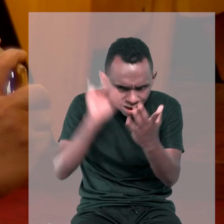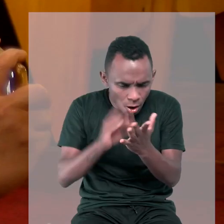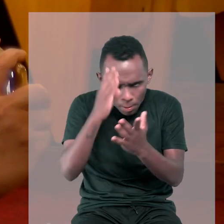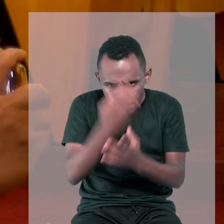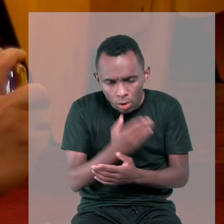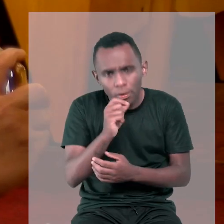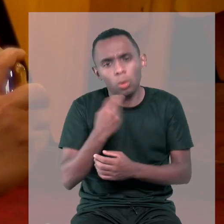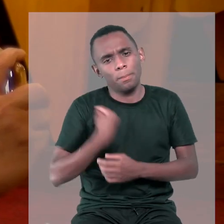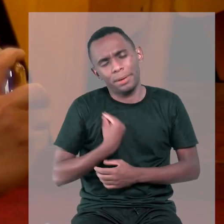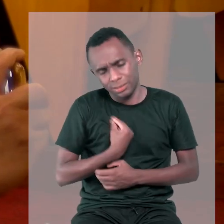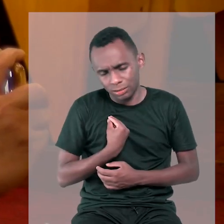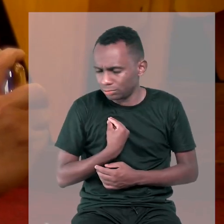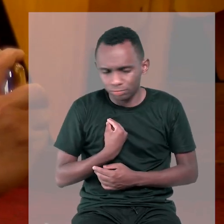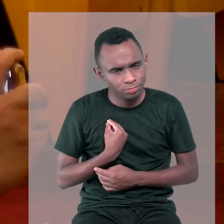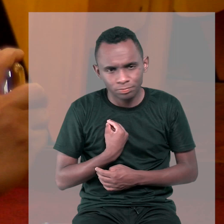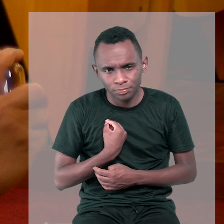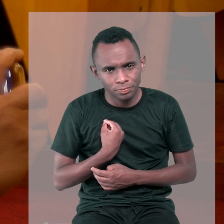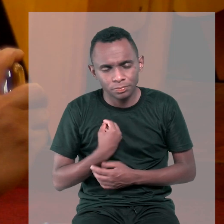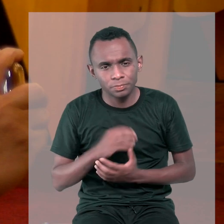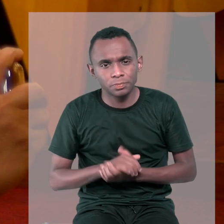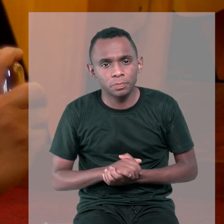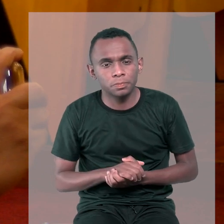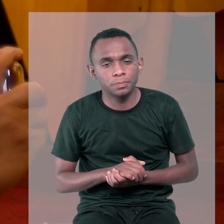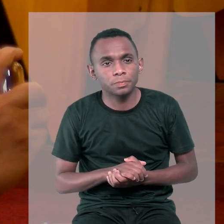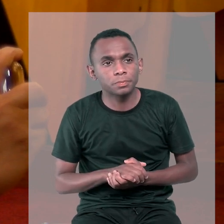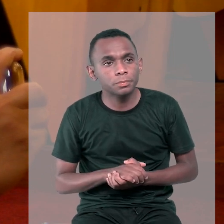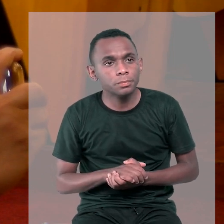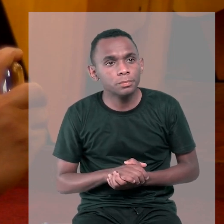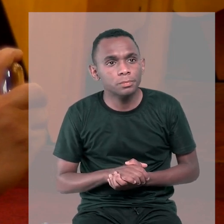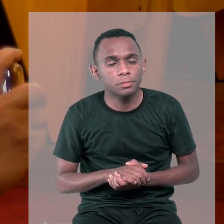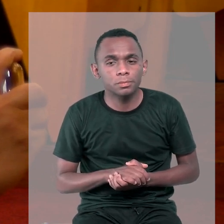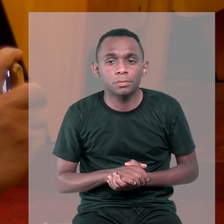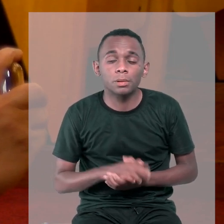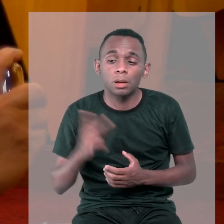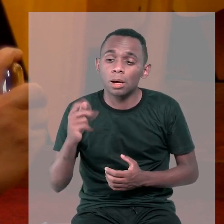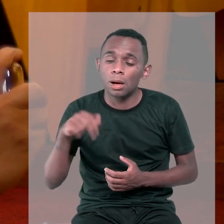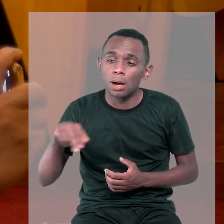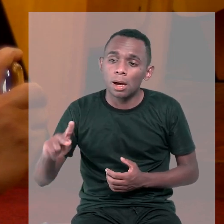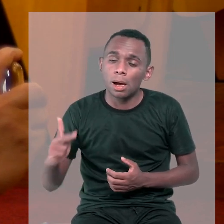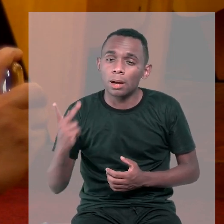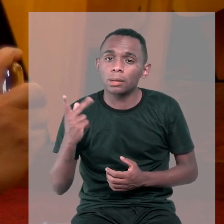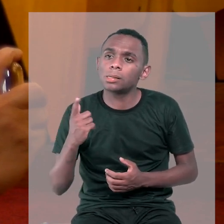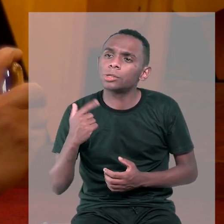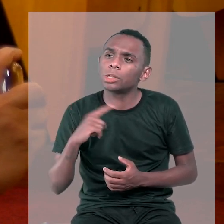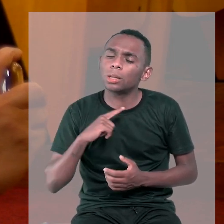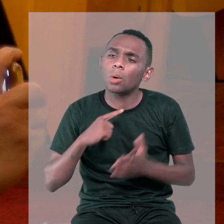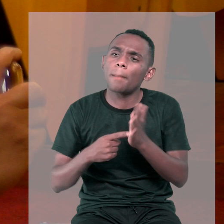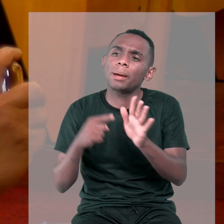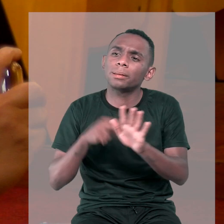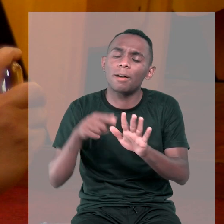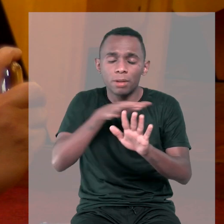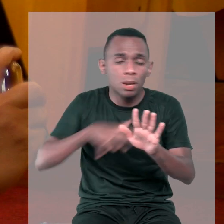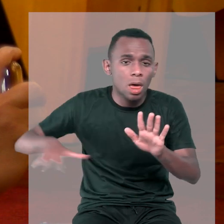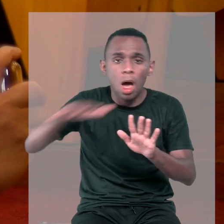verdade factual é o chão e é o céu. Quer dizer, precisamente isso que limita. Um espectador grava a fala